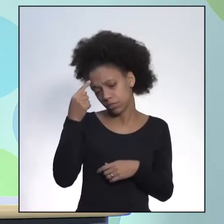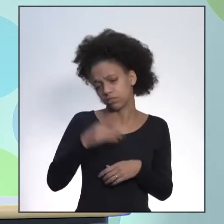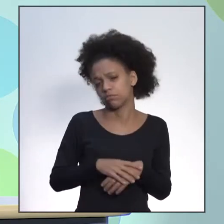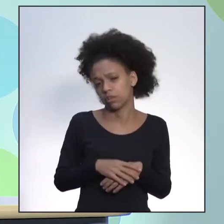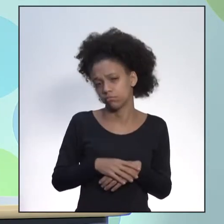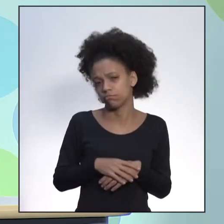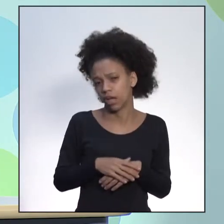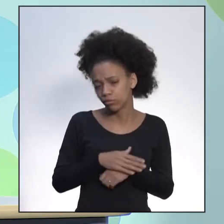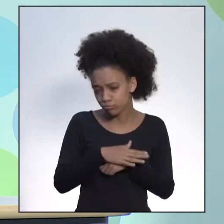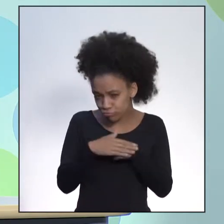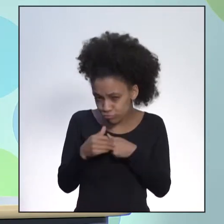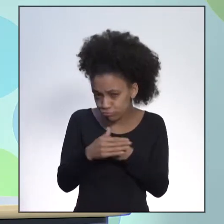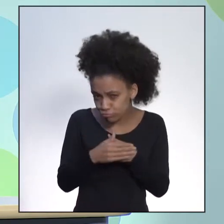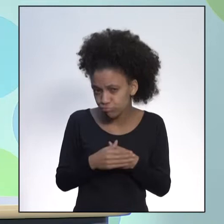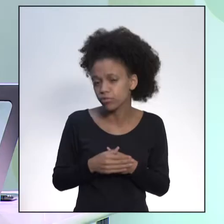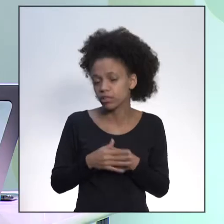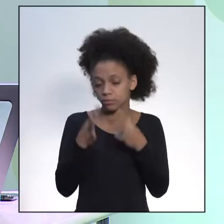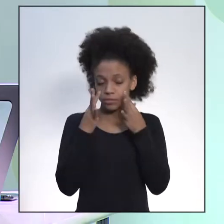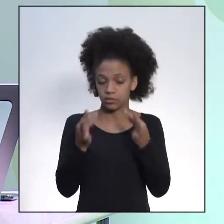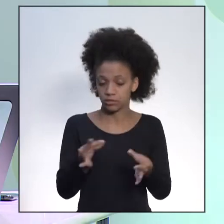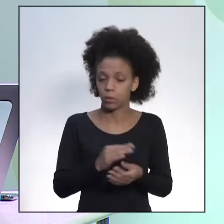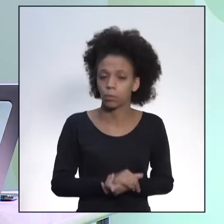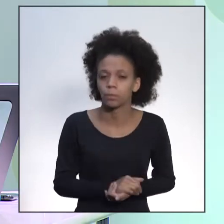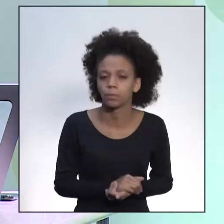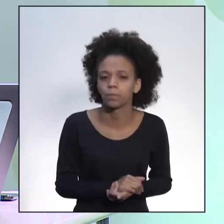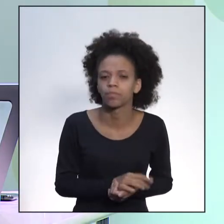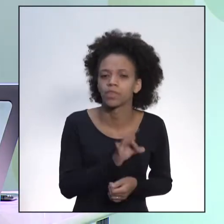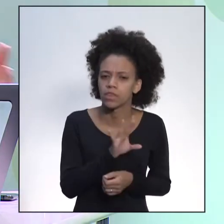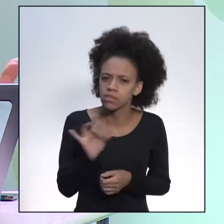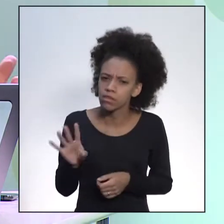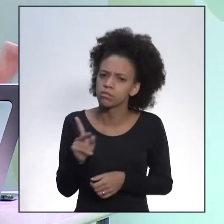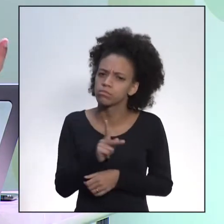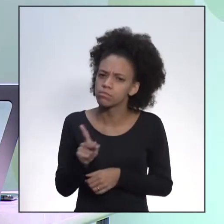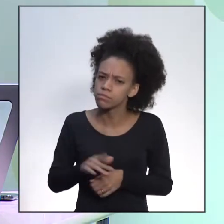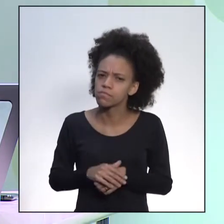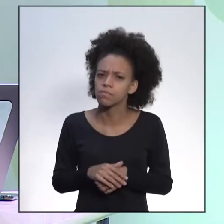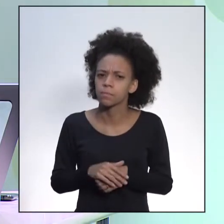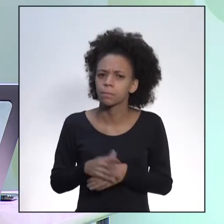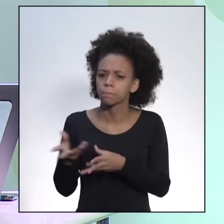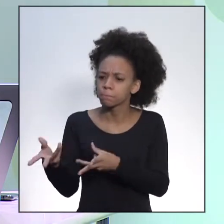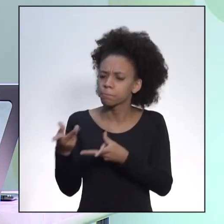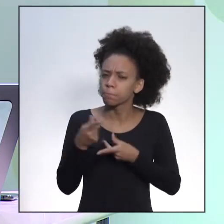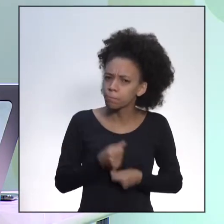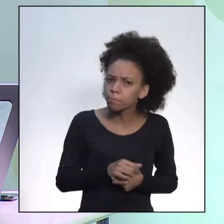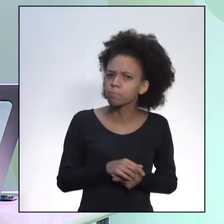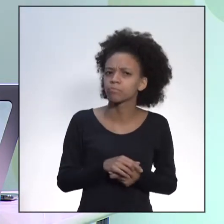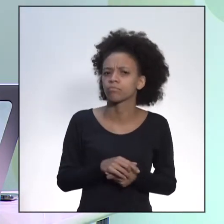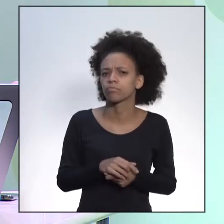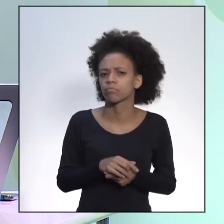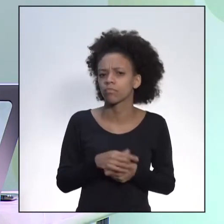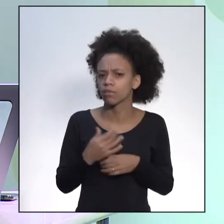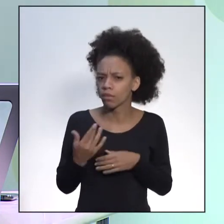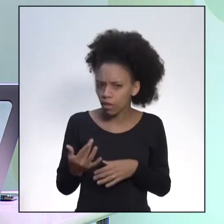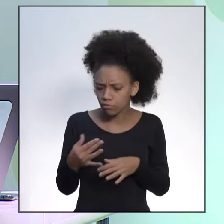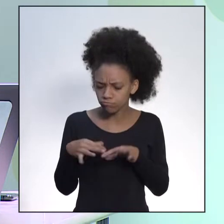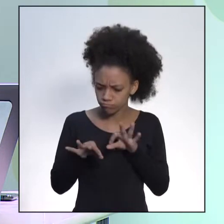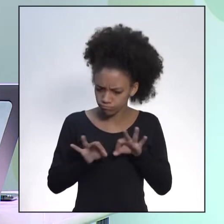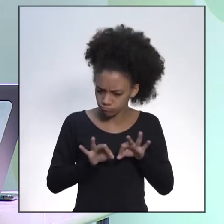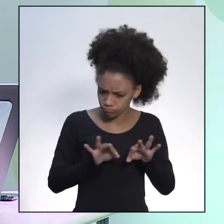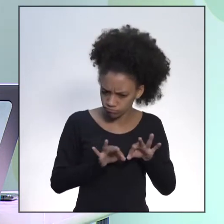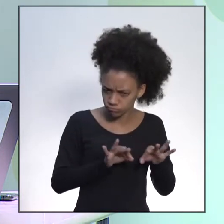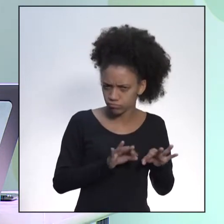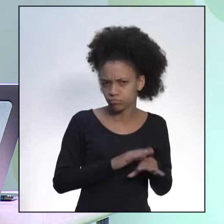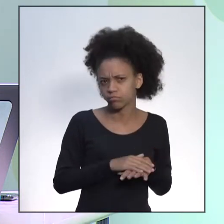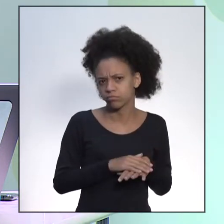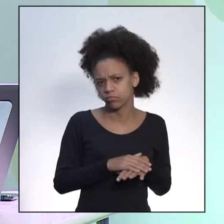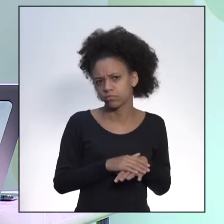muito carinho. Cada professor está sendo convidado, te ouvindo, convidado a fazer um arranjo possível para